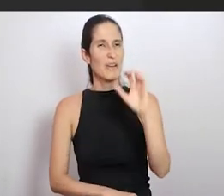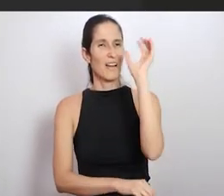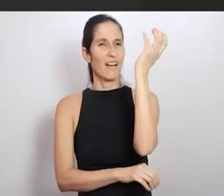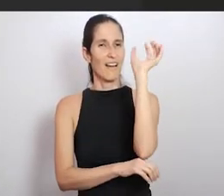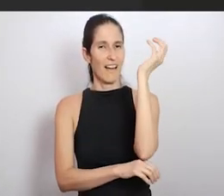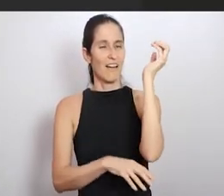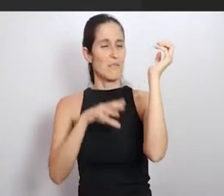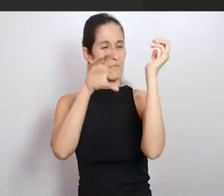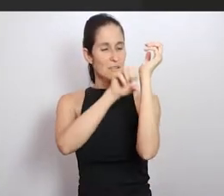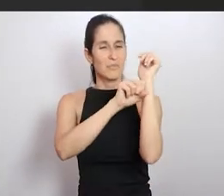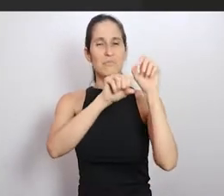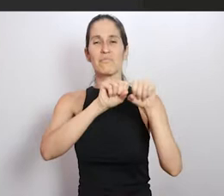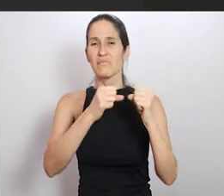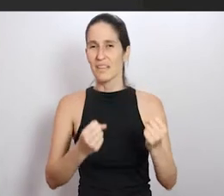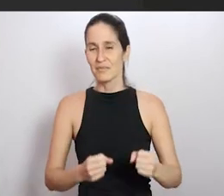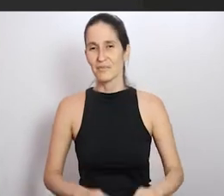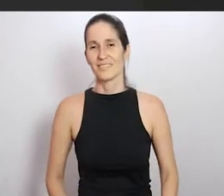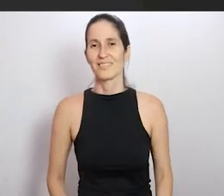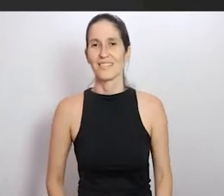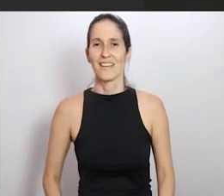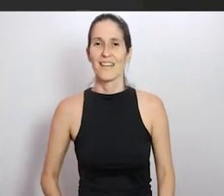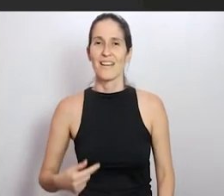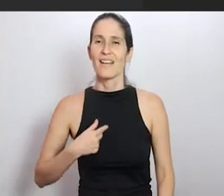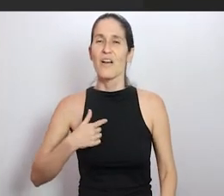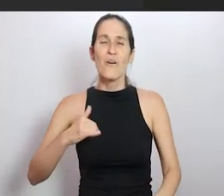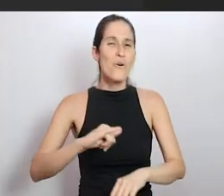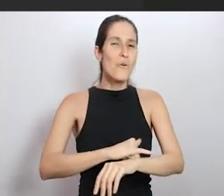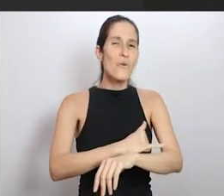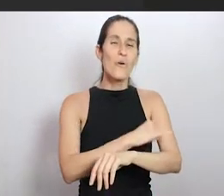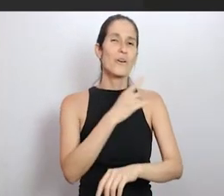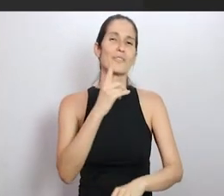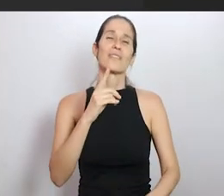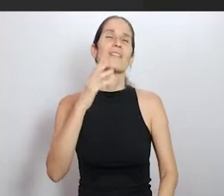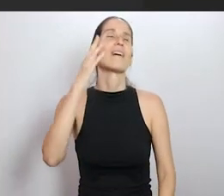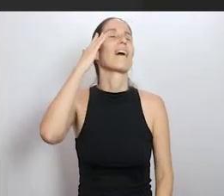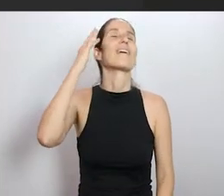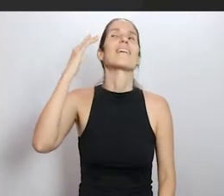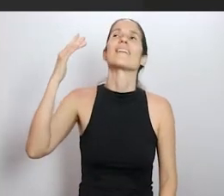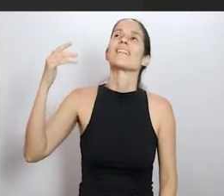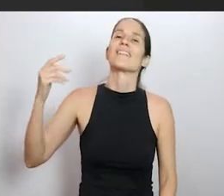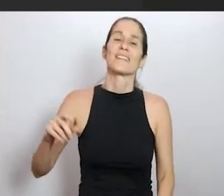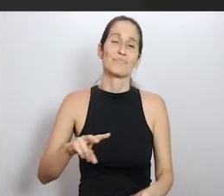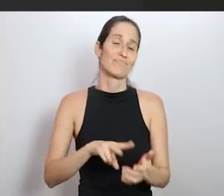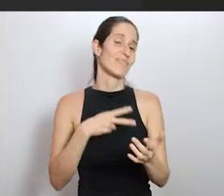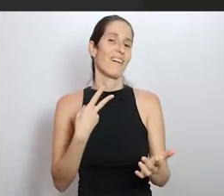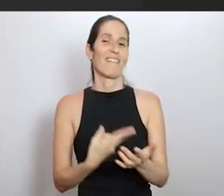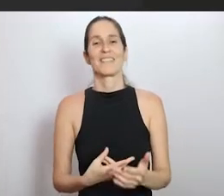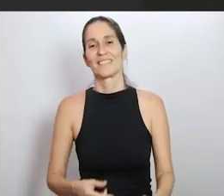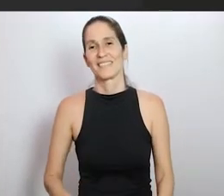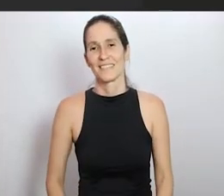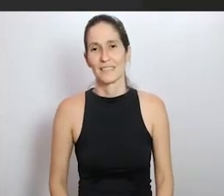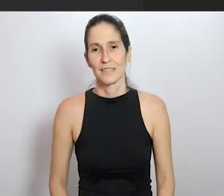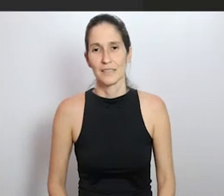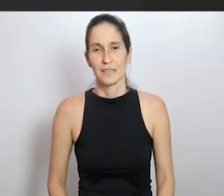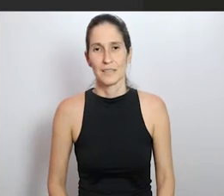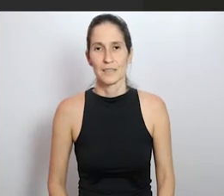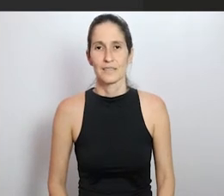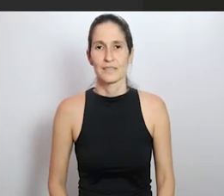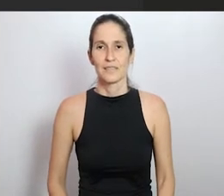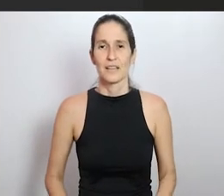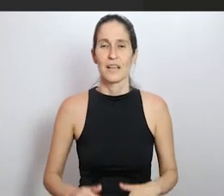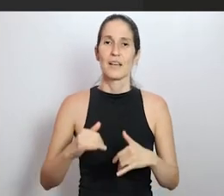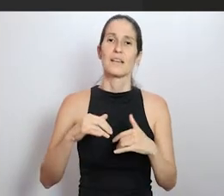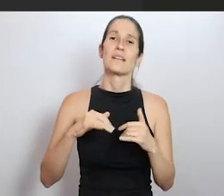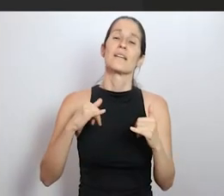Você pesado pulou no galho fino, lascou o galho. Eu não sou nem tão pesado, mas displicente, macaco displicente também cai. É.